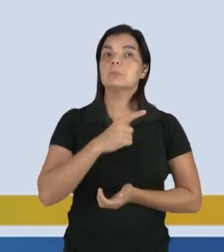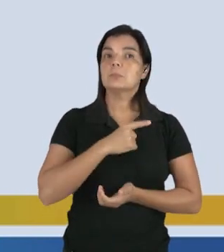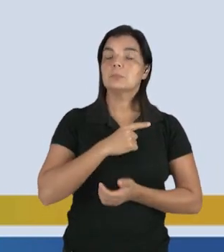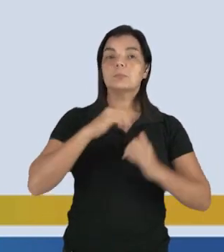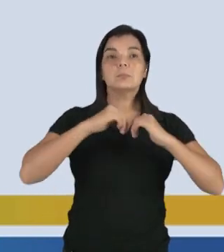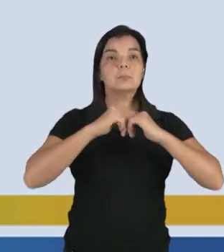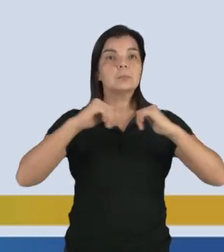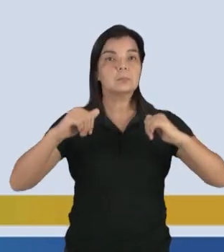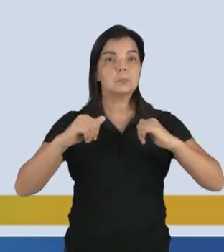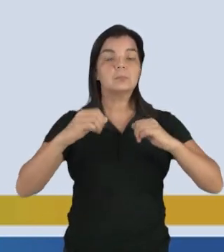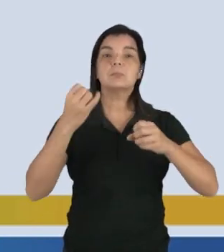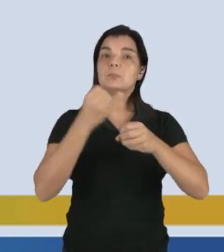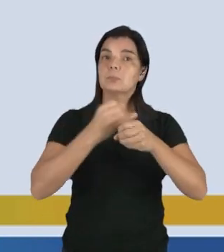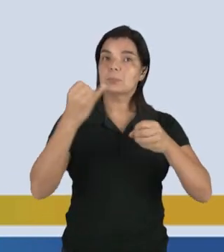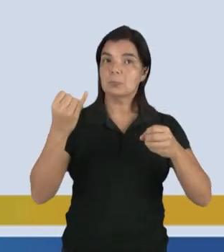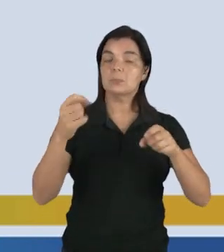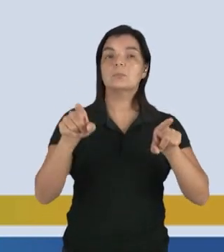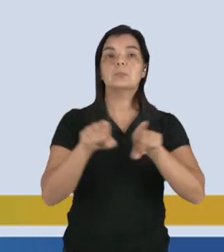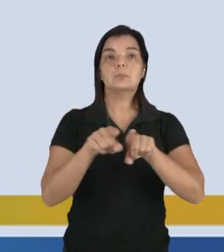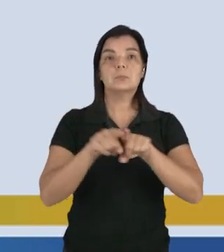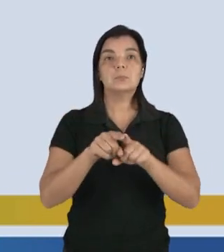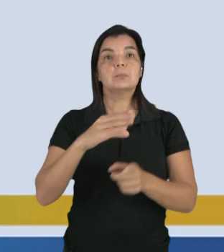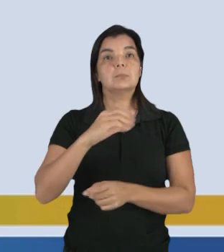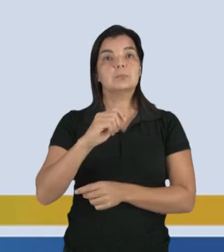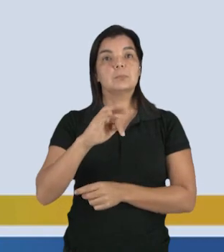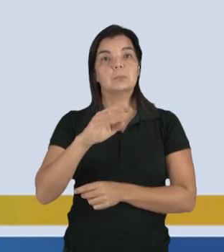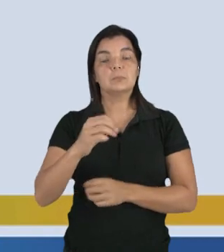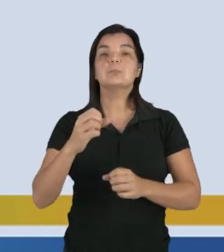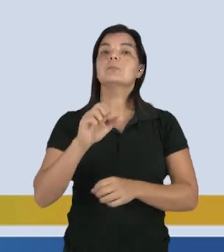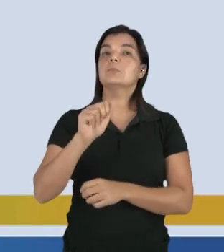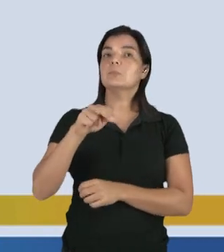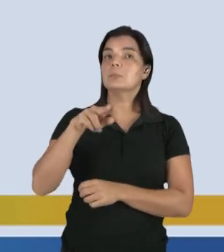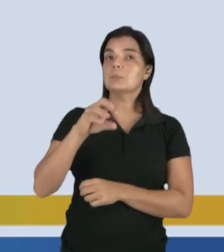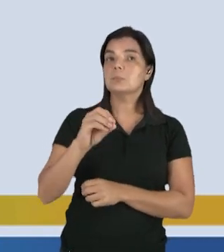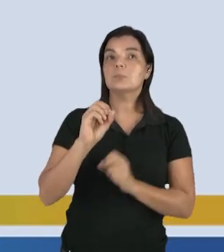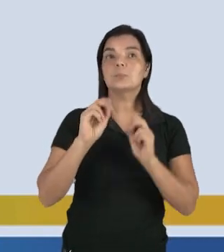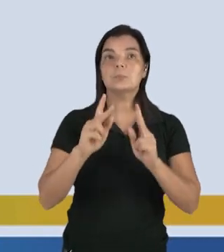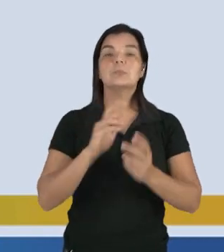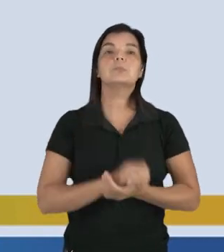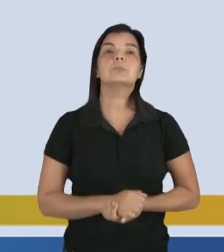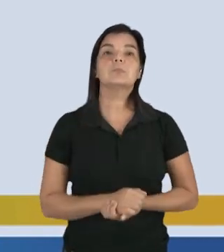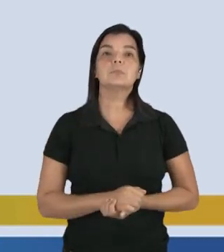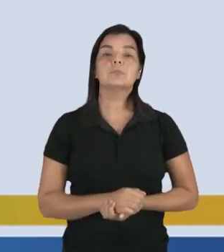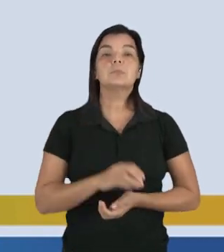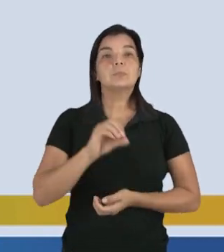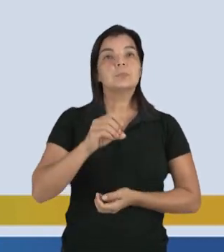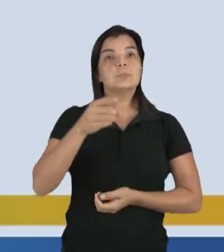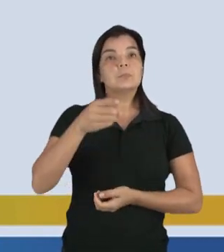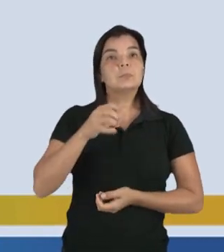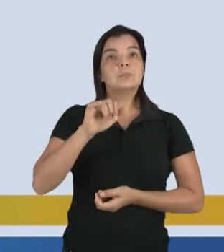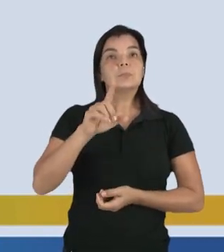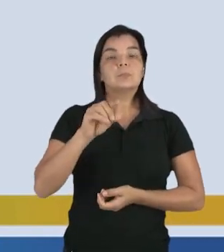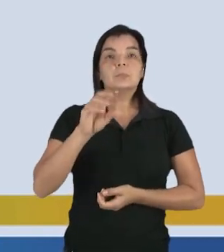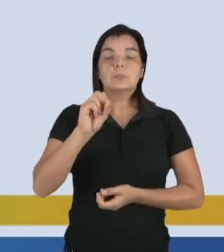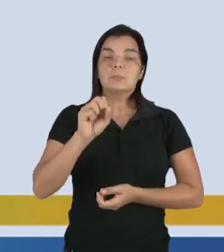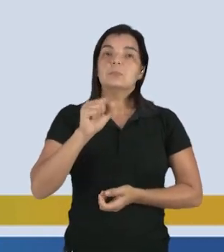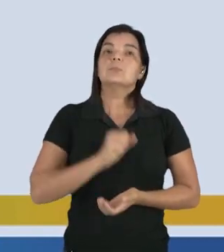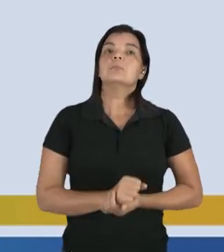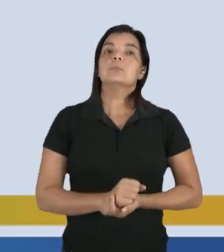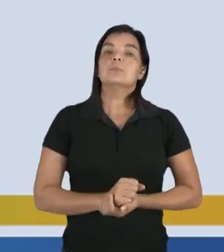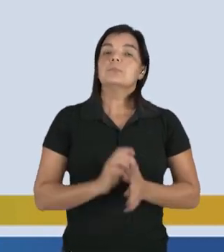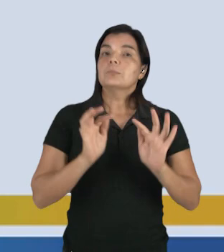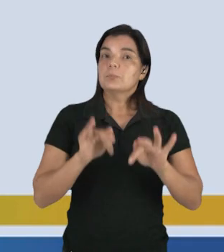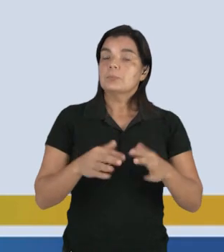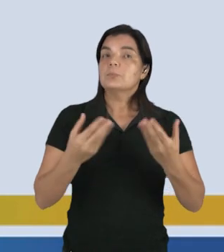tem a separação dos íons. Nós temos aqui cátion e ânion, ok? Os óxidos. E, por fim,